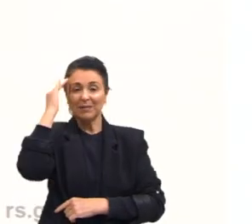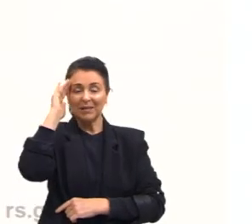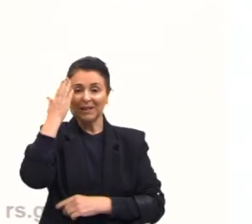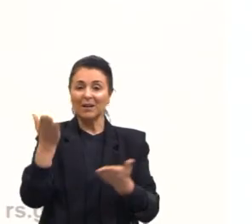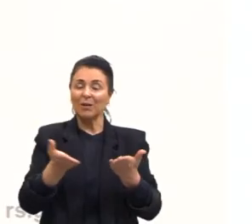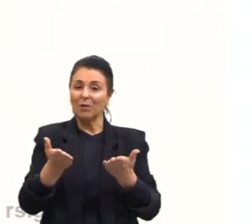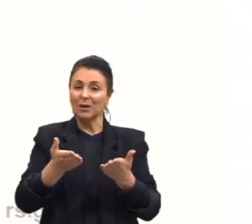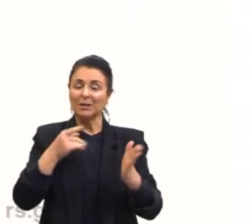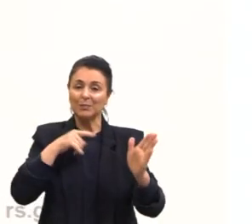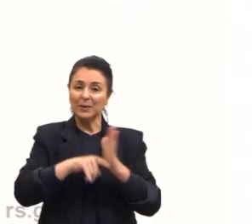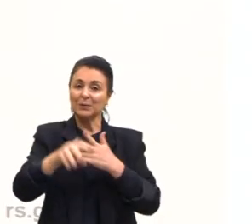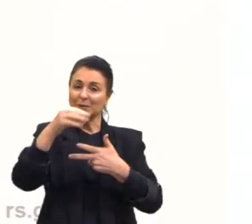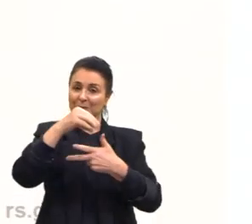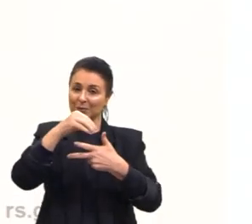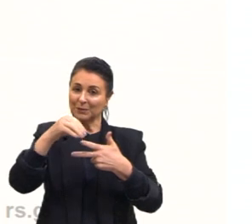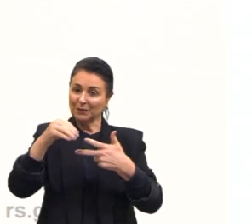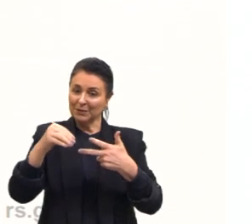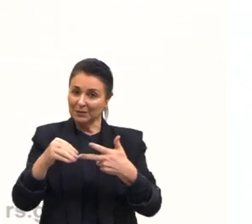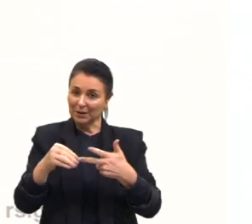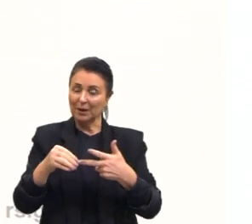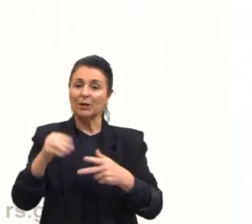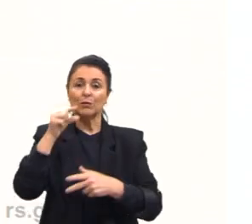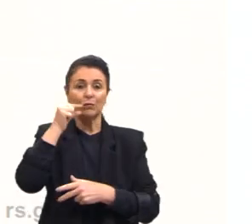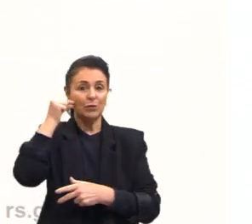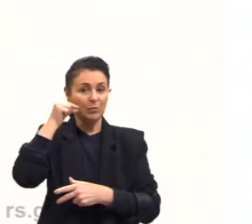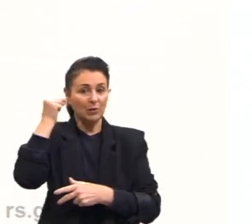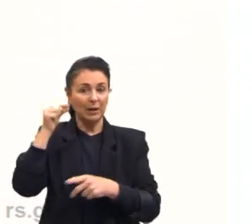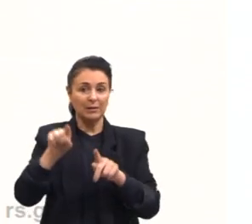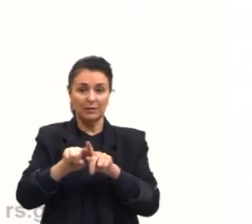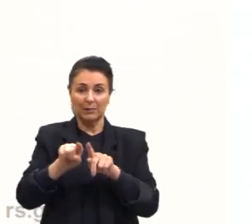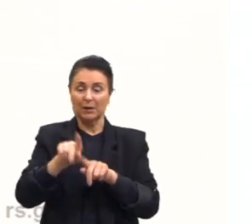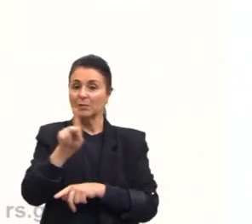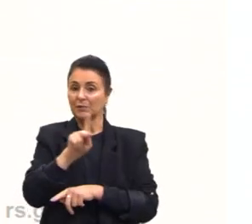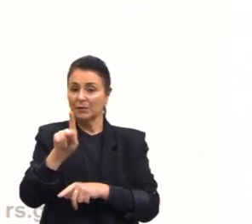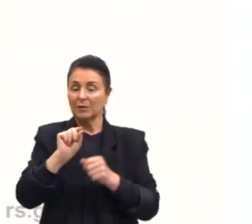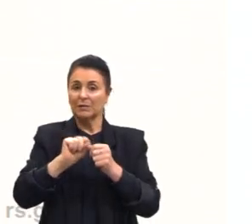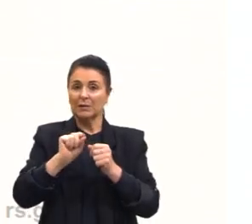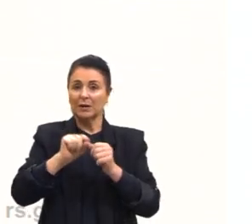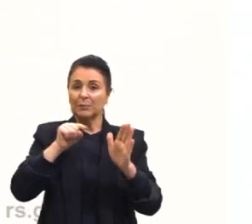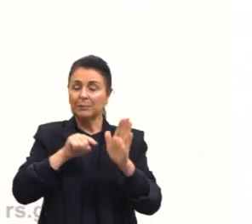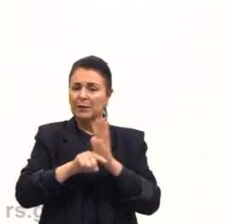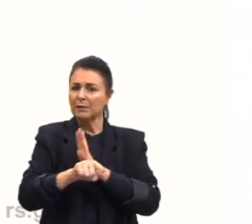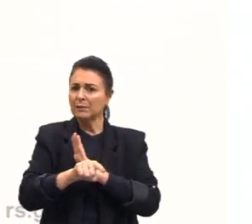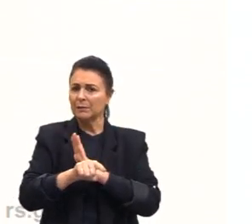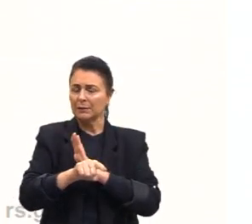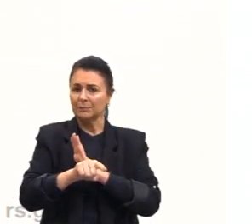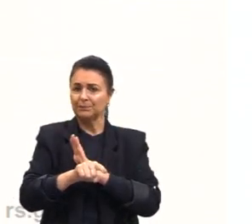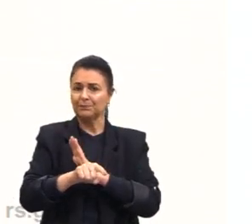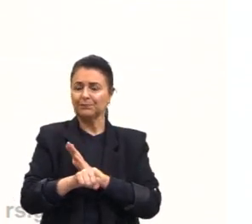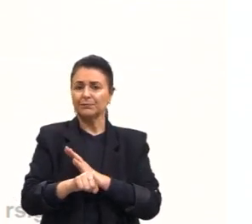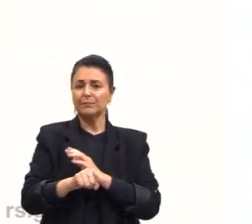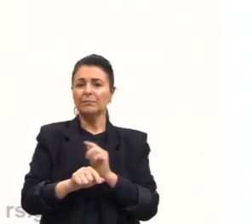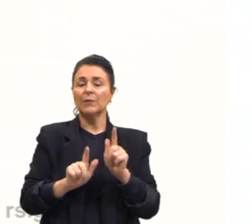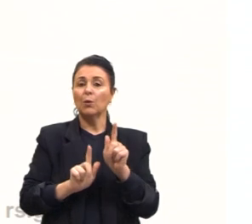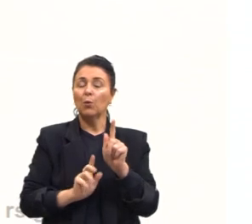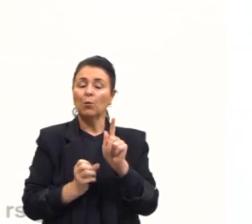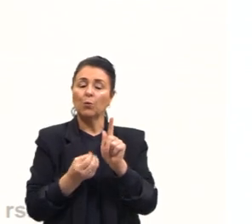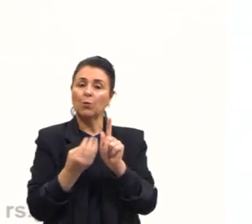questões do Enem a tanto de vestibulares conta e nem eu trouxe essa questão que diz o seguinte o